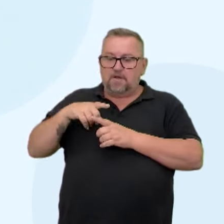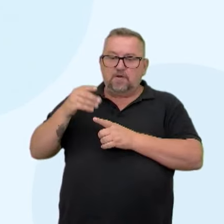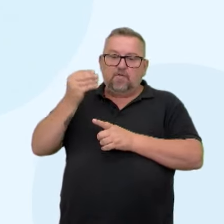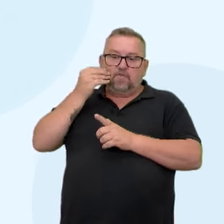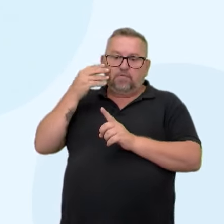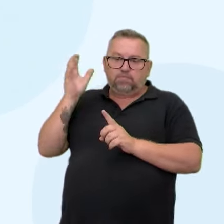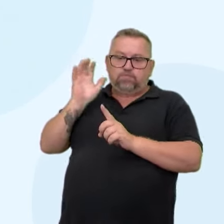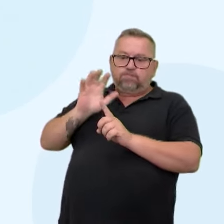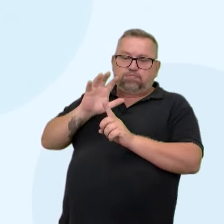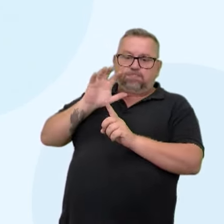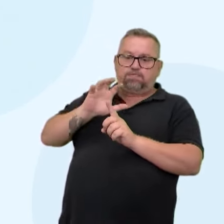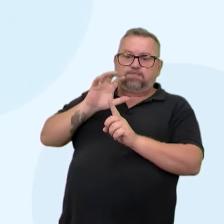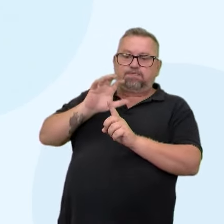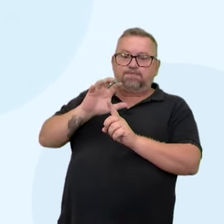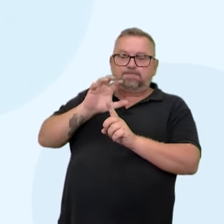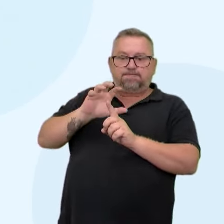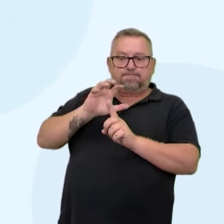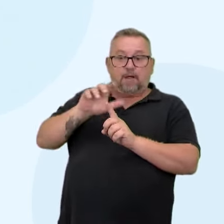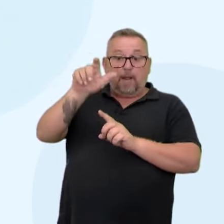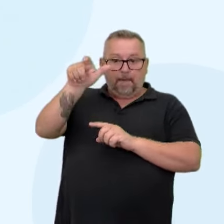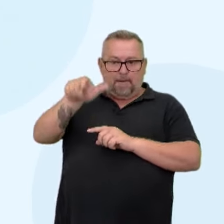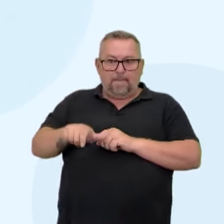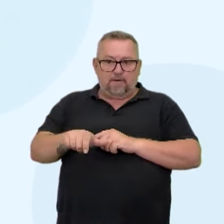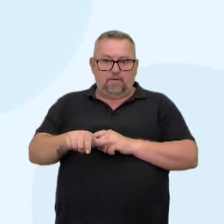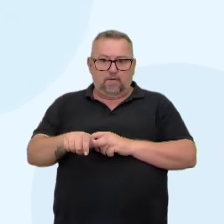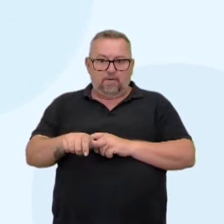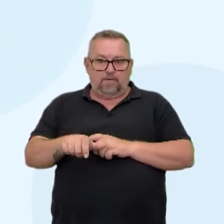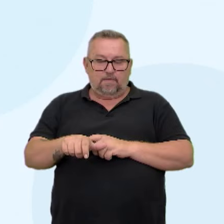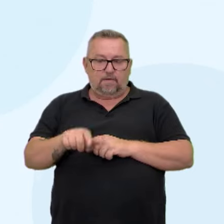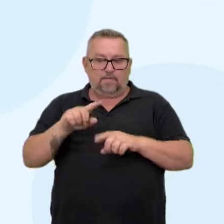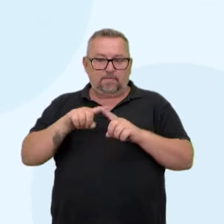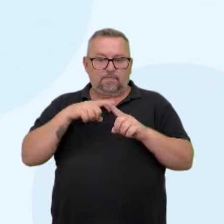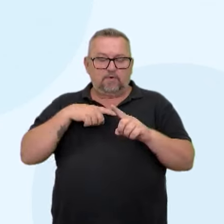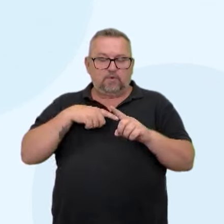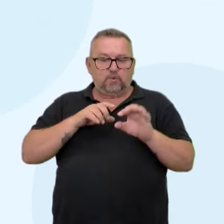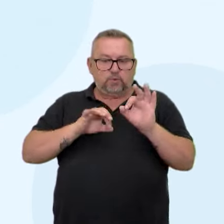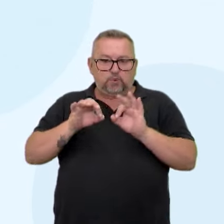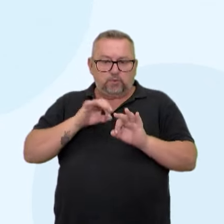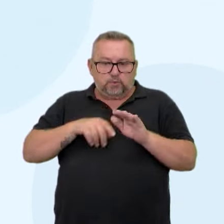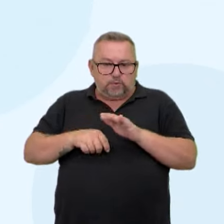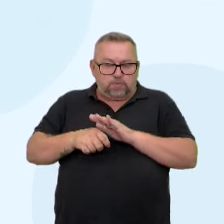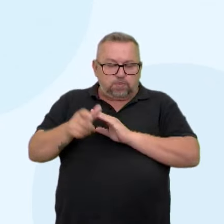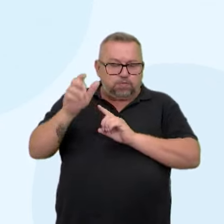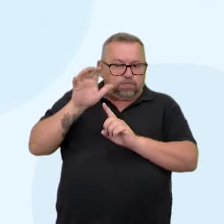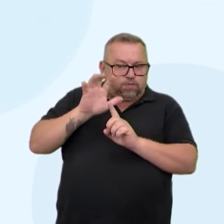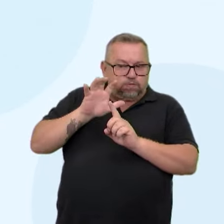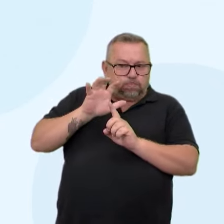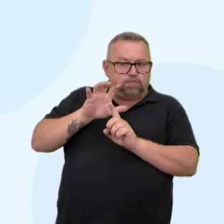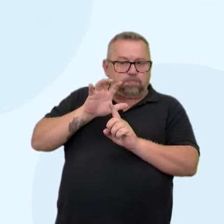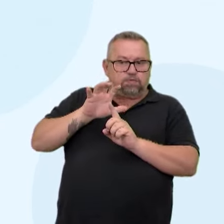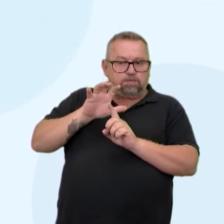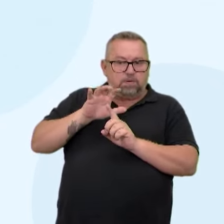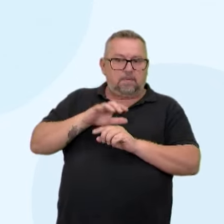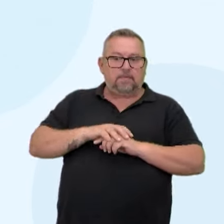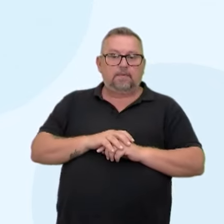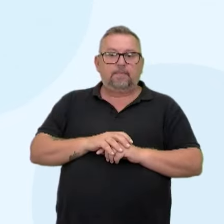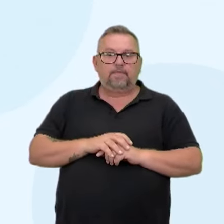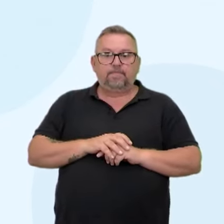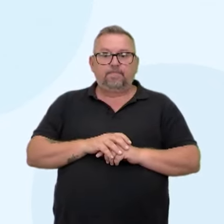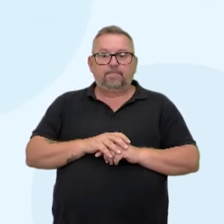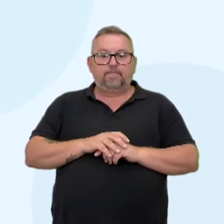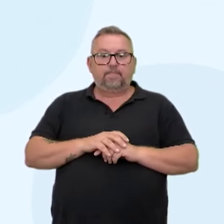no sentido de informar, é uma informação no sentido de manipular, então ela é tendenciosa para lado A, B, C, não